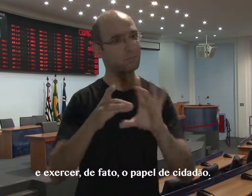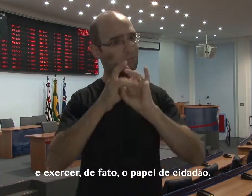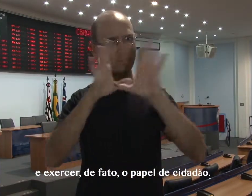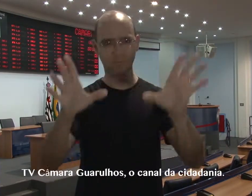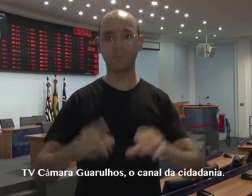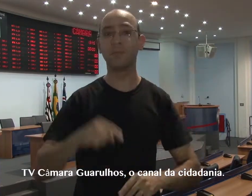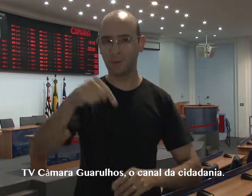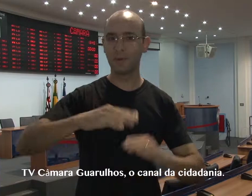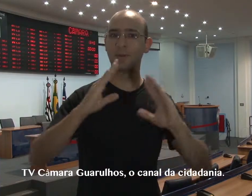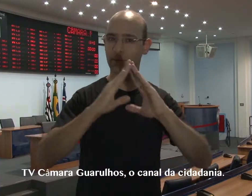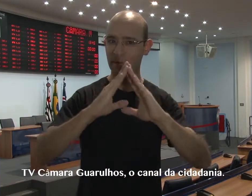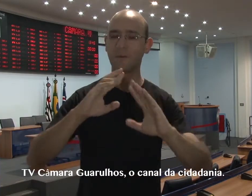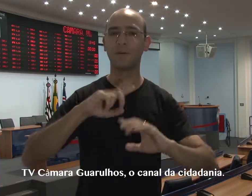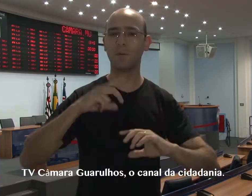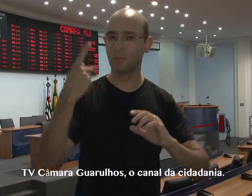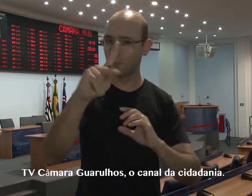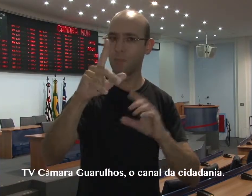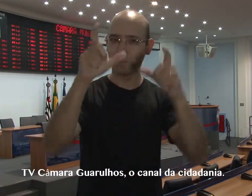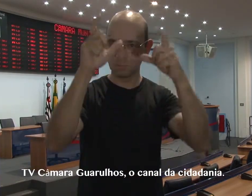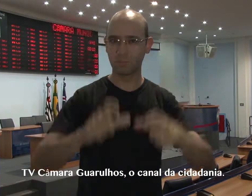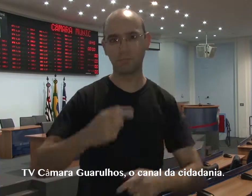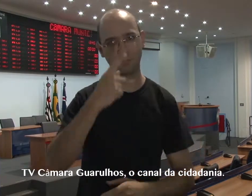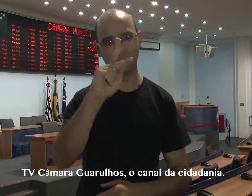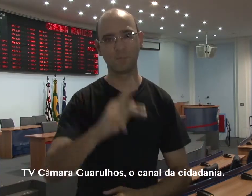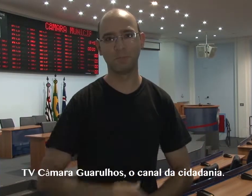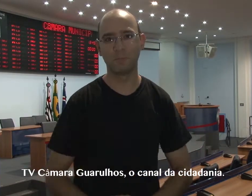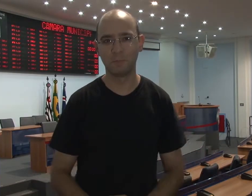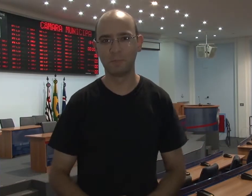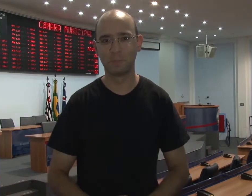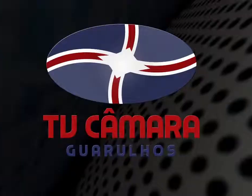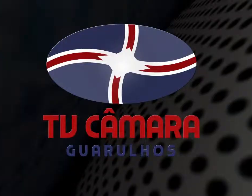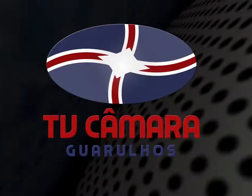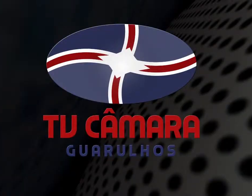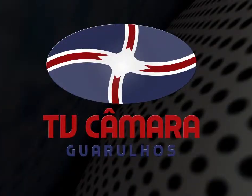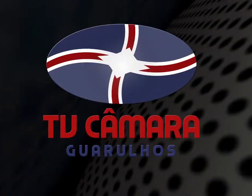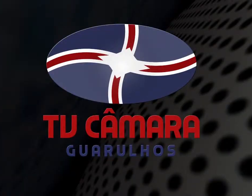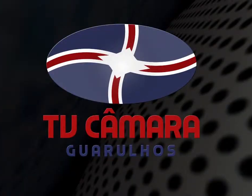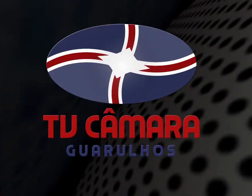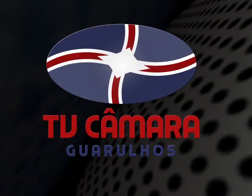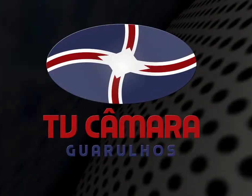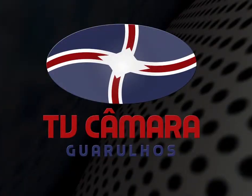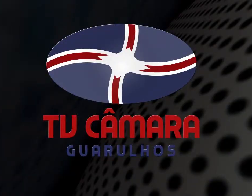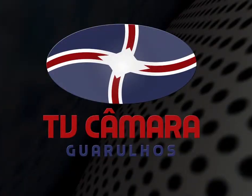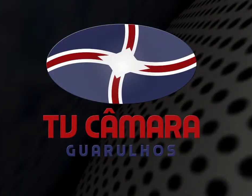de cidadão. TV Câmara Guarulhos, o canal da cidadania.